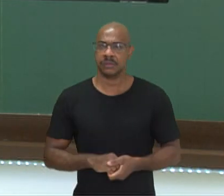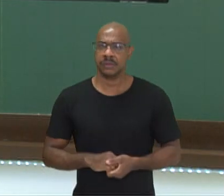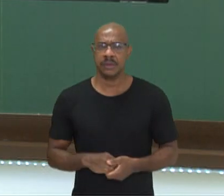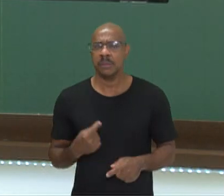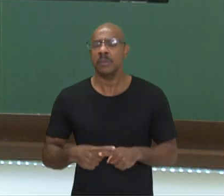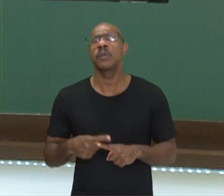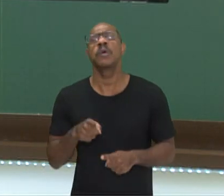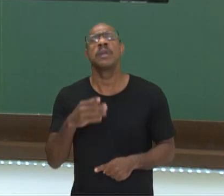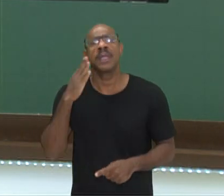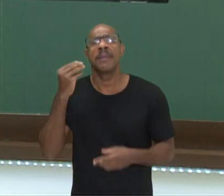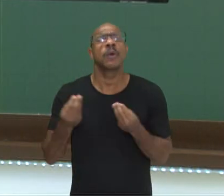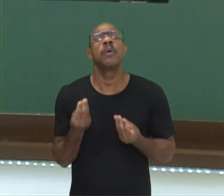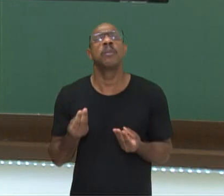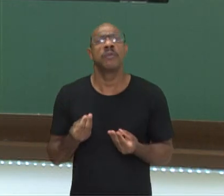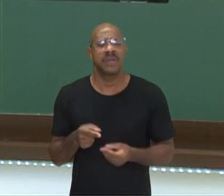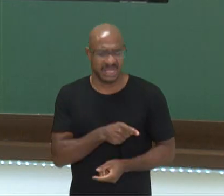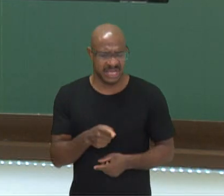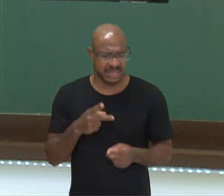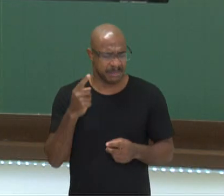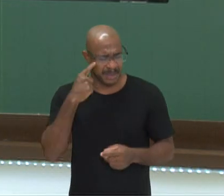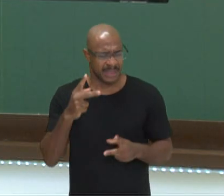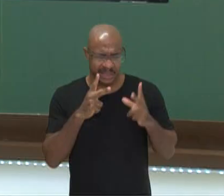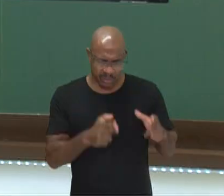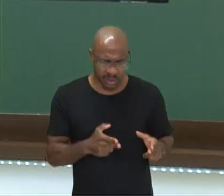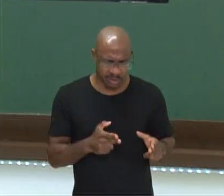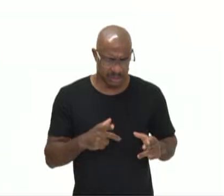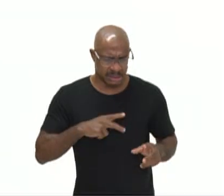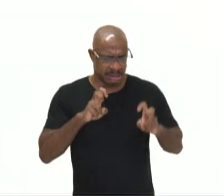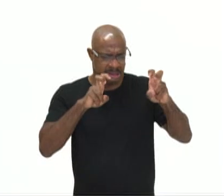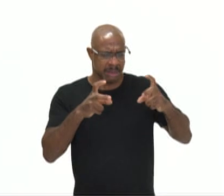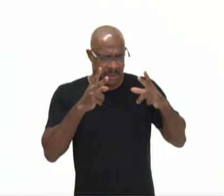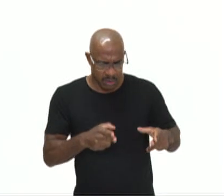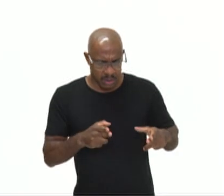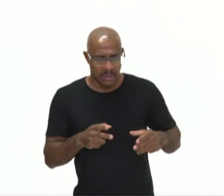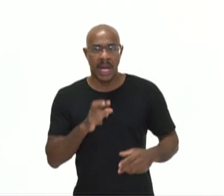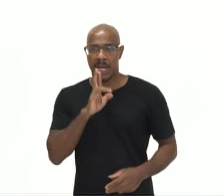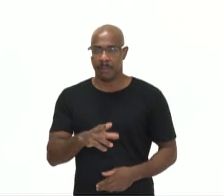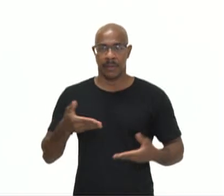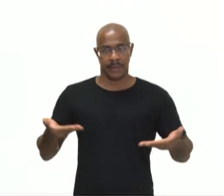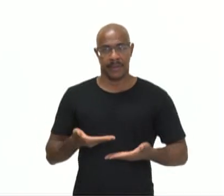mesma coisa, do mesmo assunto, pensam igual? Responda.